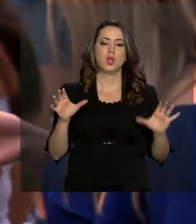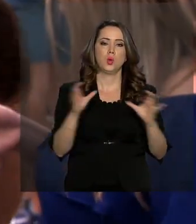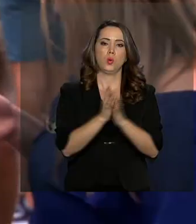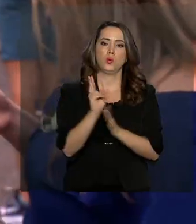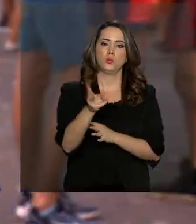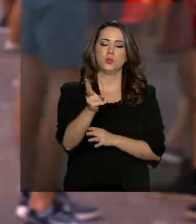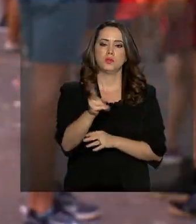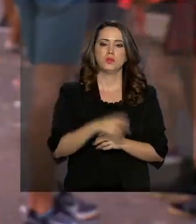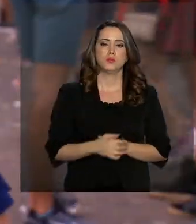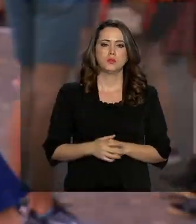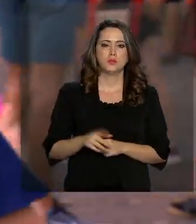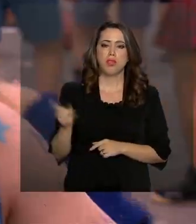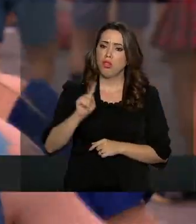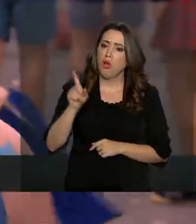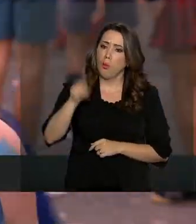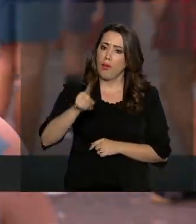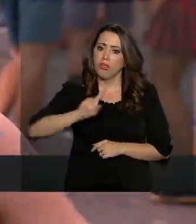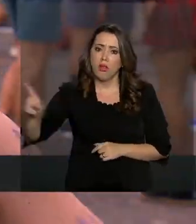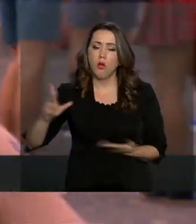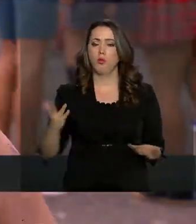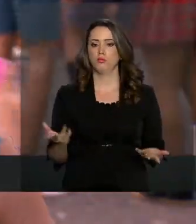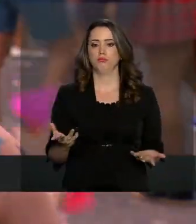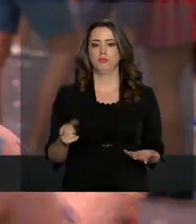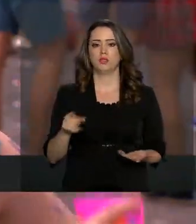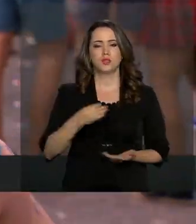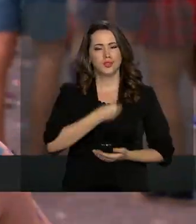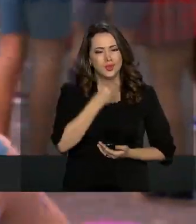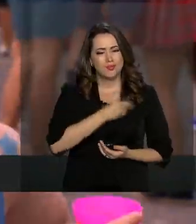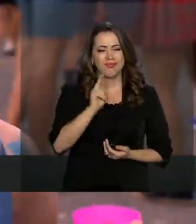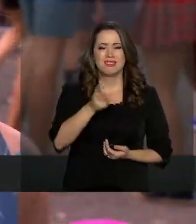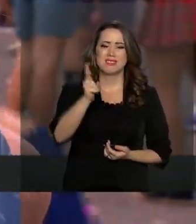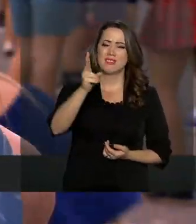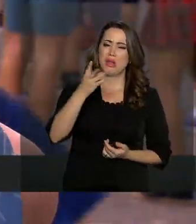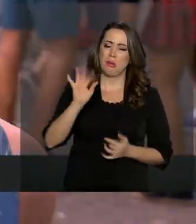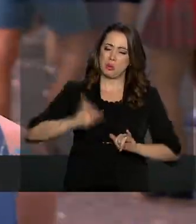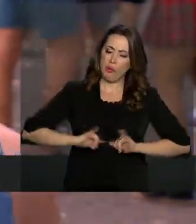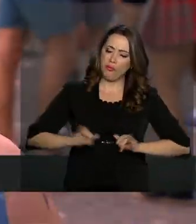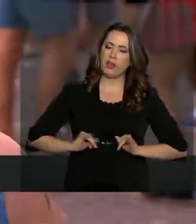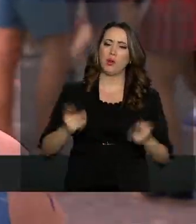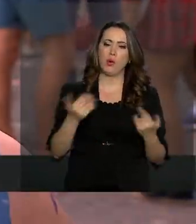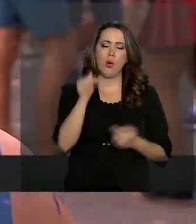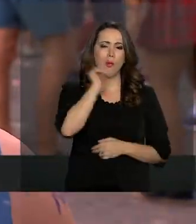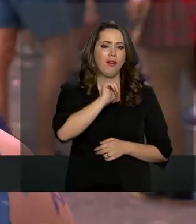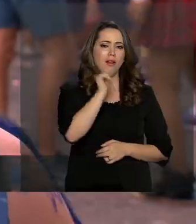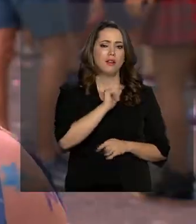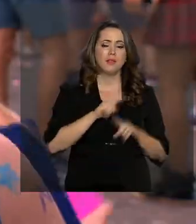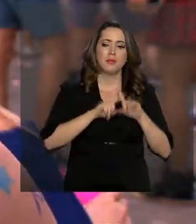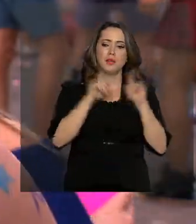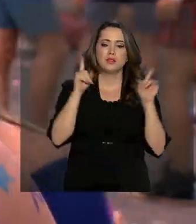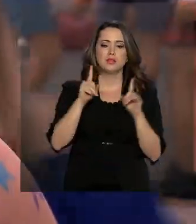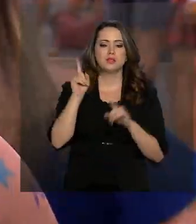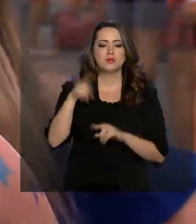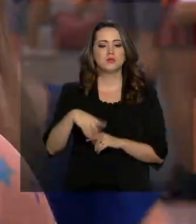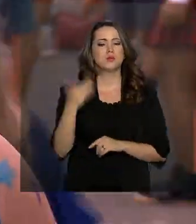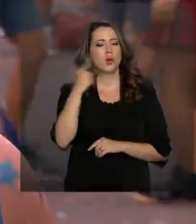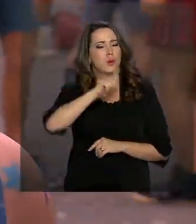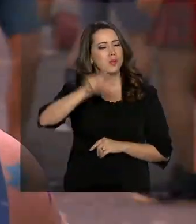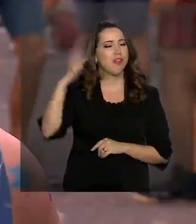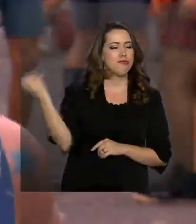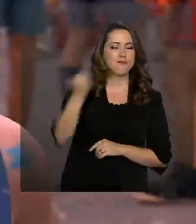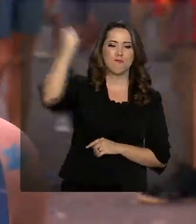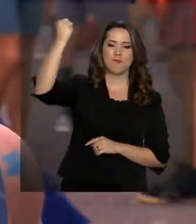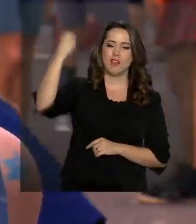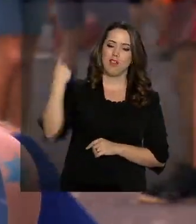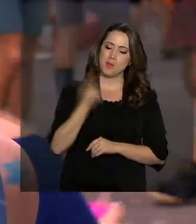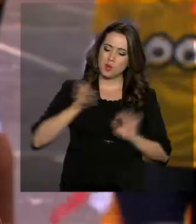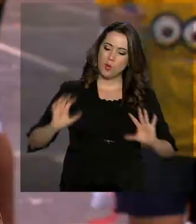cativo. Não é não, né? A gente vive muito vulnerável como mulher. Mas eu acho que é uma conquista muito grande